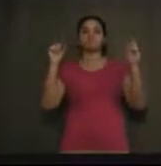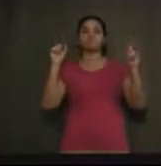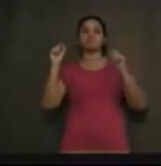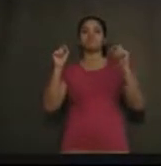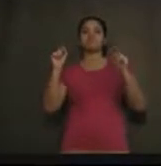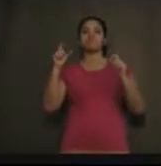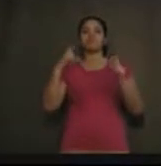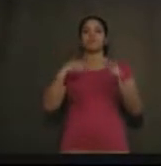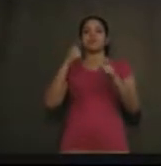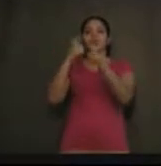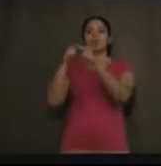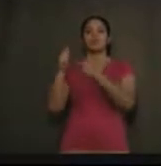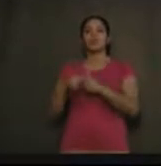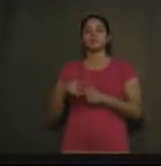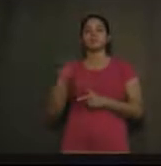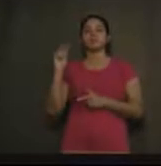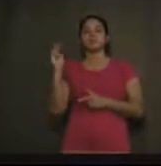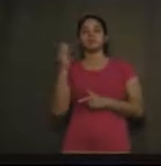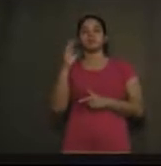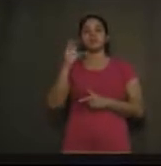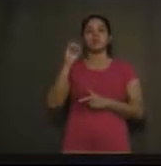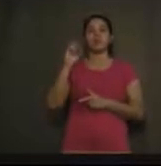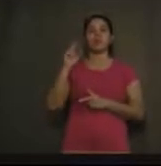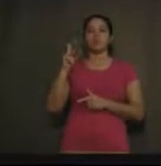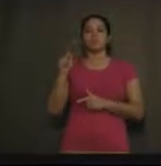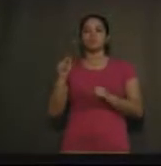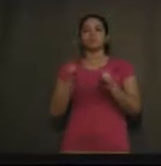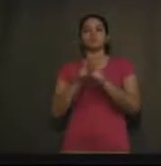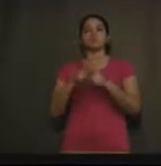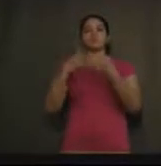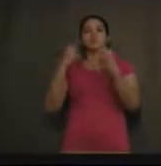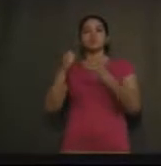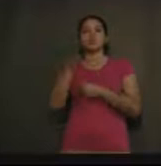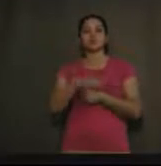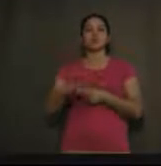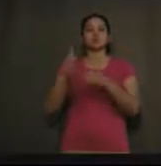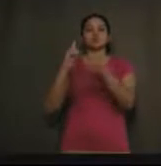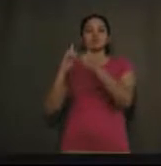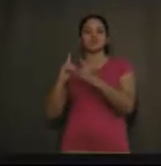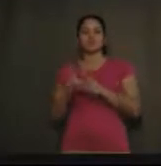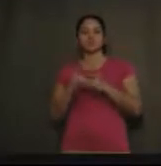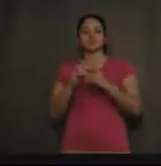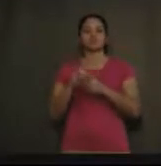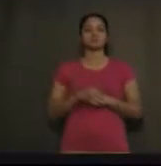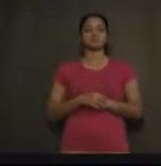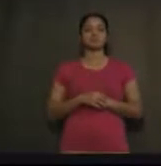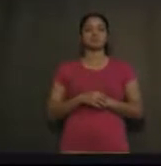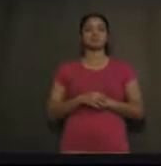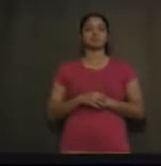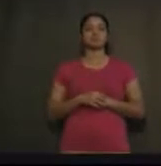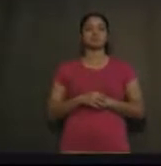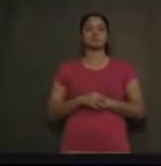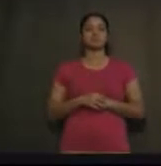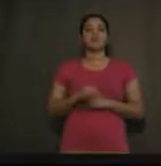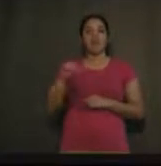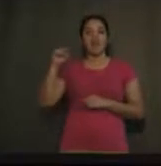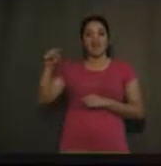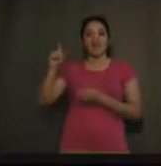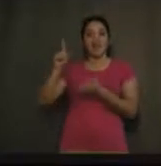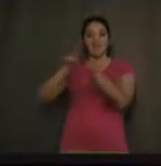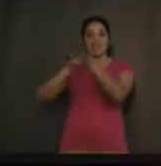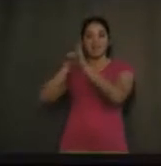Corpos e das Equações da Dinâmica, que é realmente pode ser considerado o ato fundador